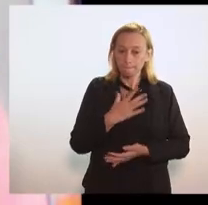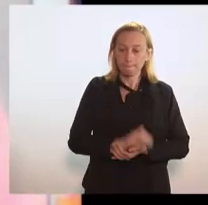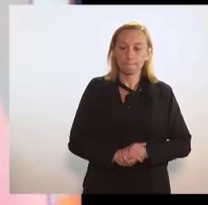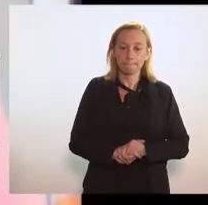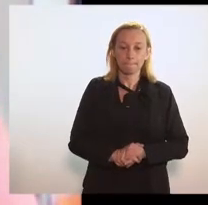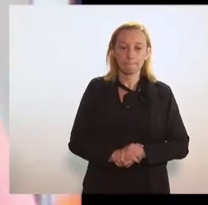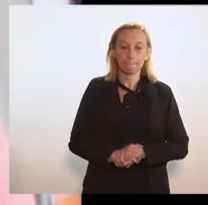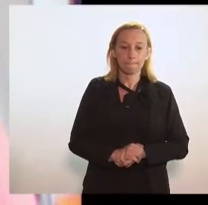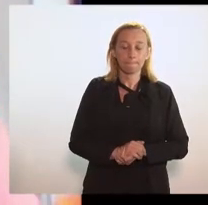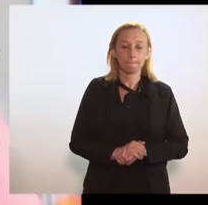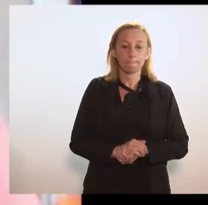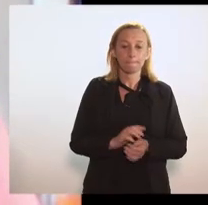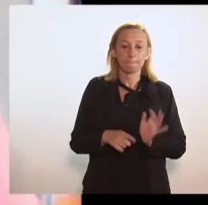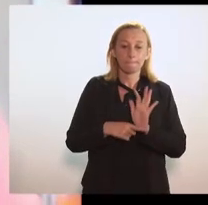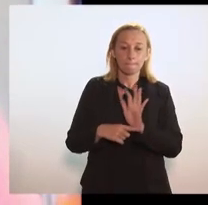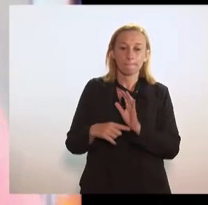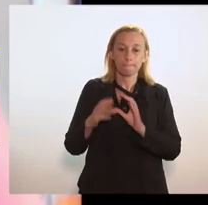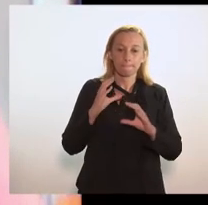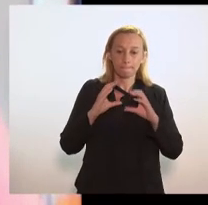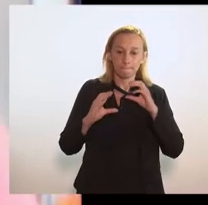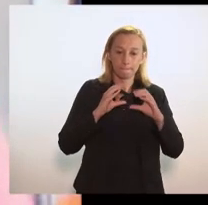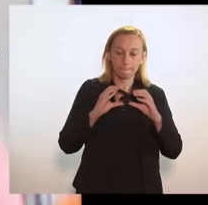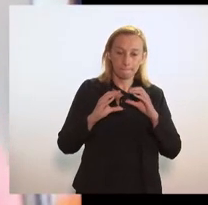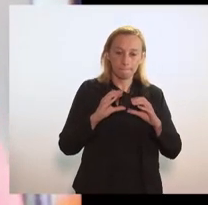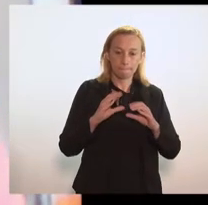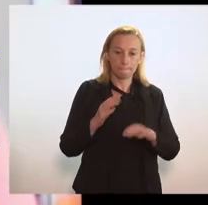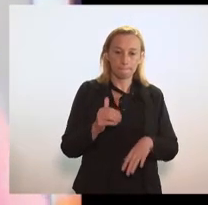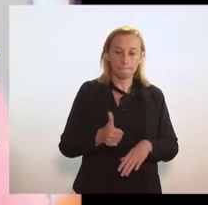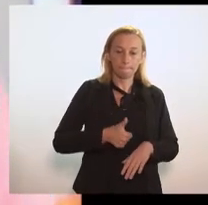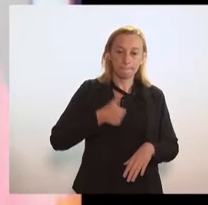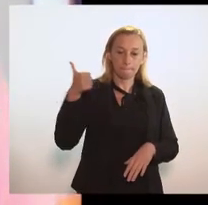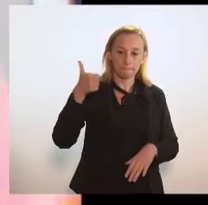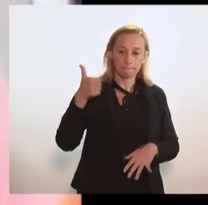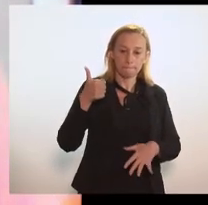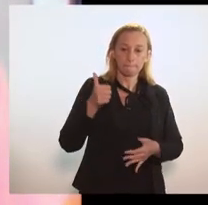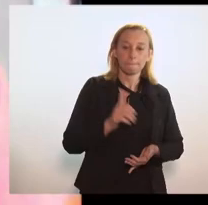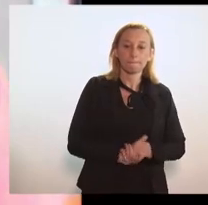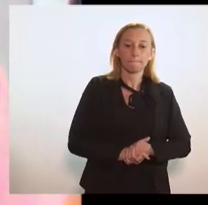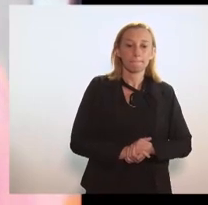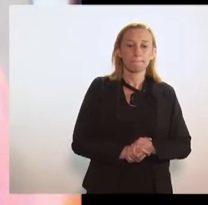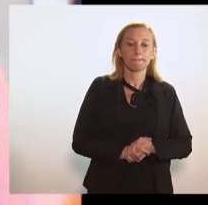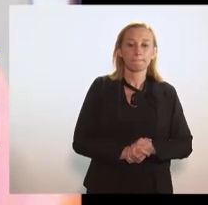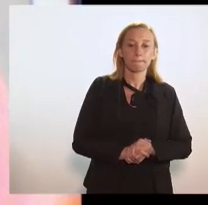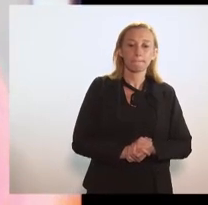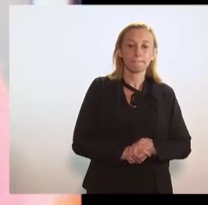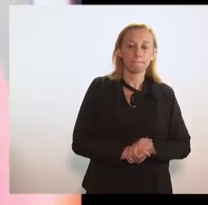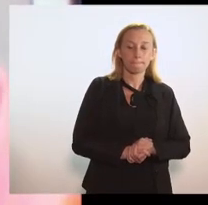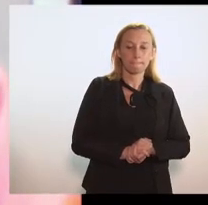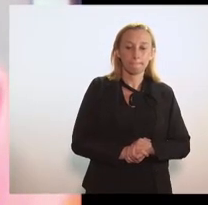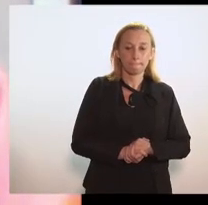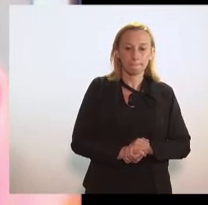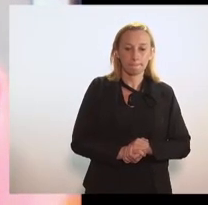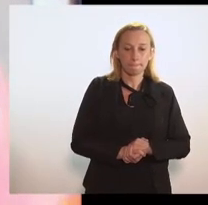estabelecer mecanismos mais bem definidos é de